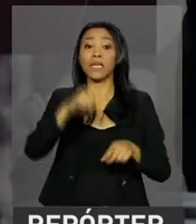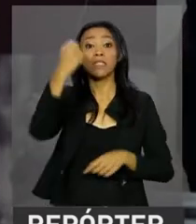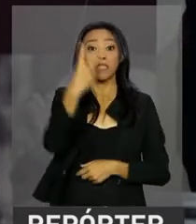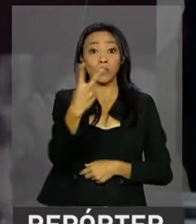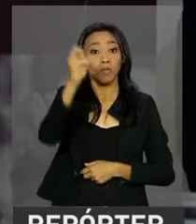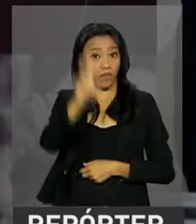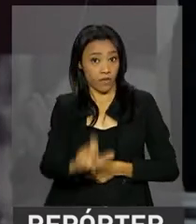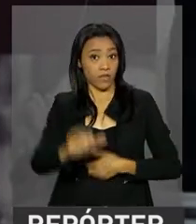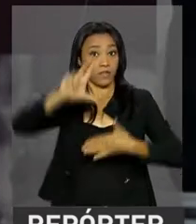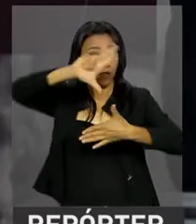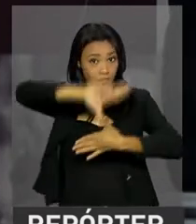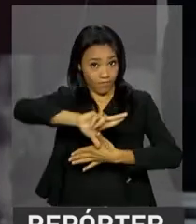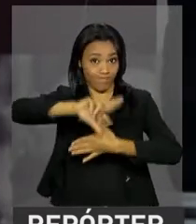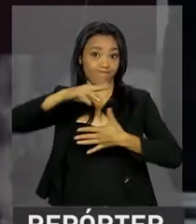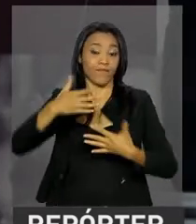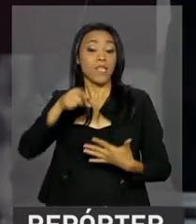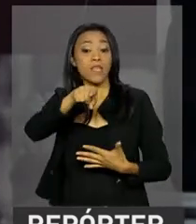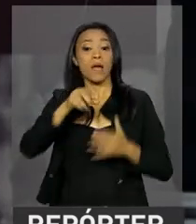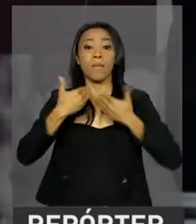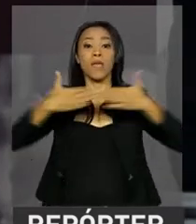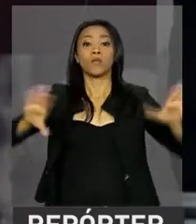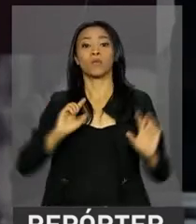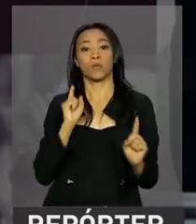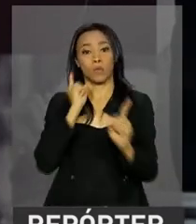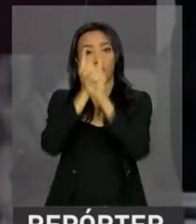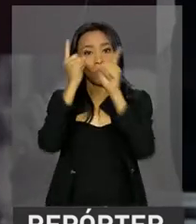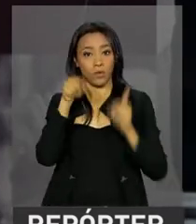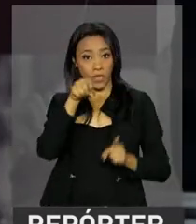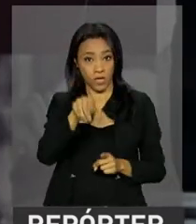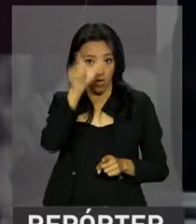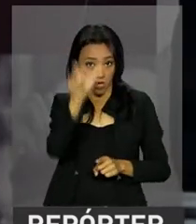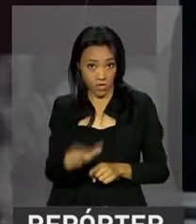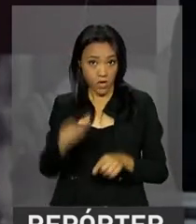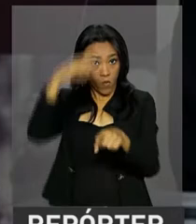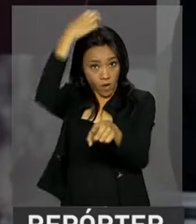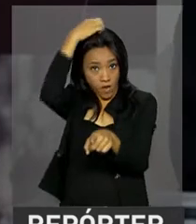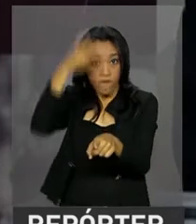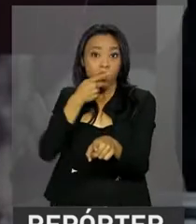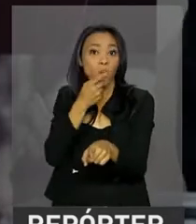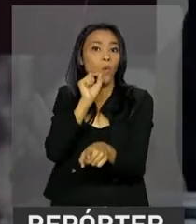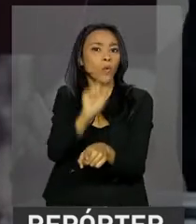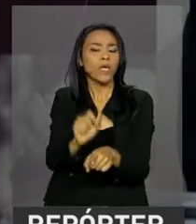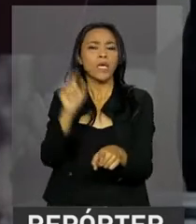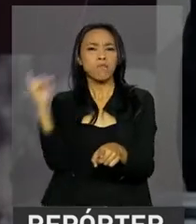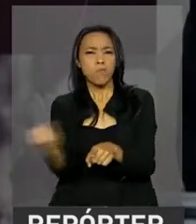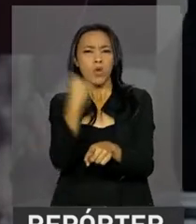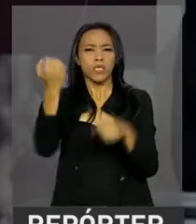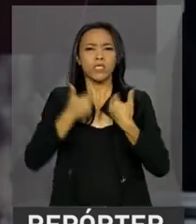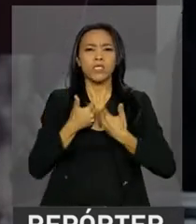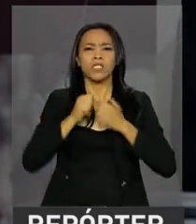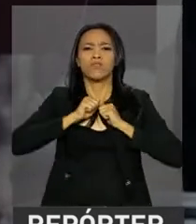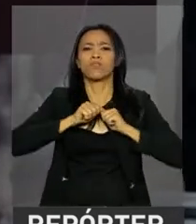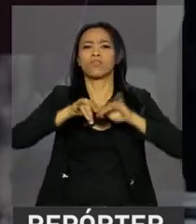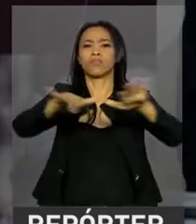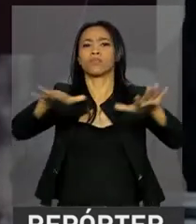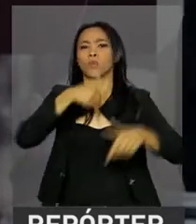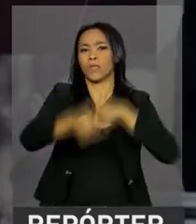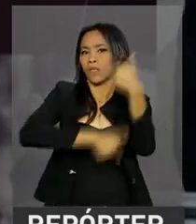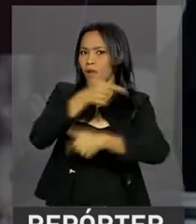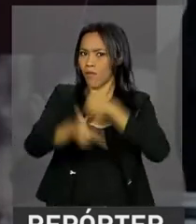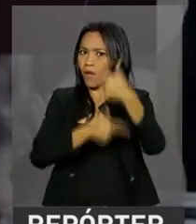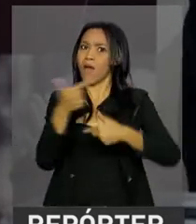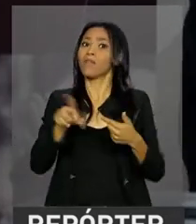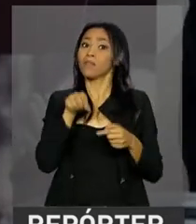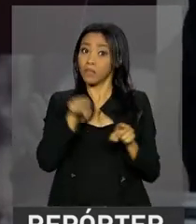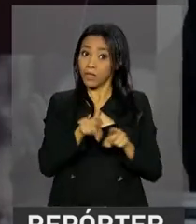aos convidados na abertura do encontro com o rei carlos 16 gustavo lembrou a importância de expandir o trabalho e as iniciativas do global